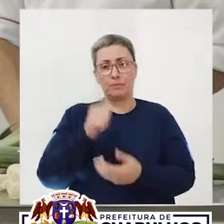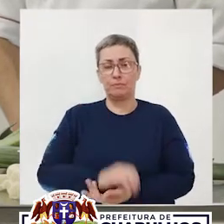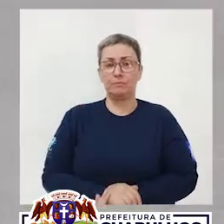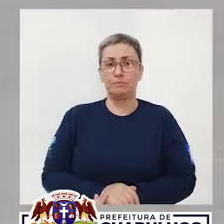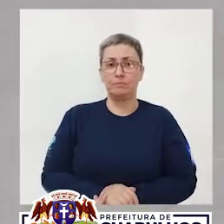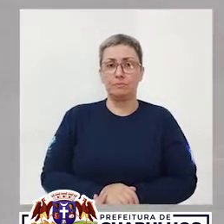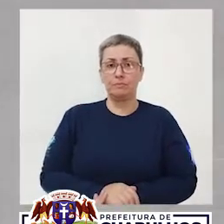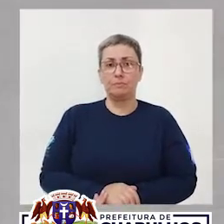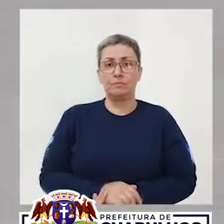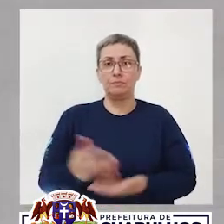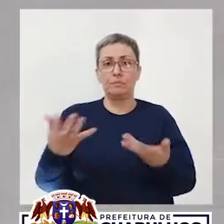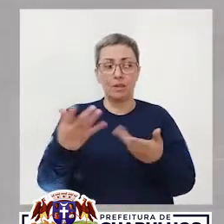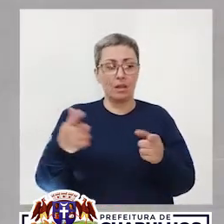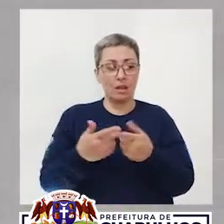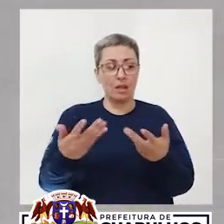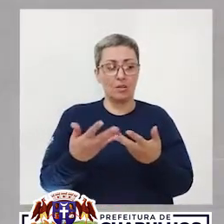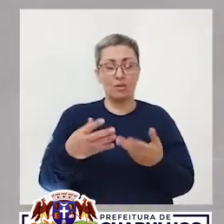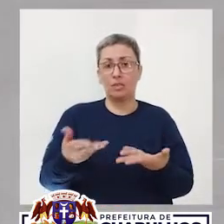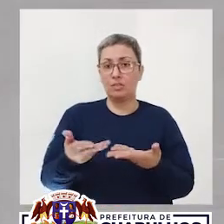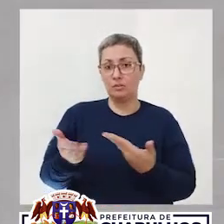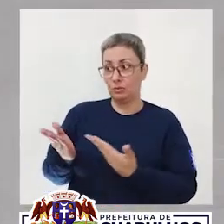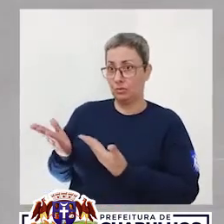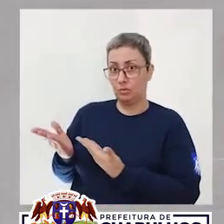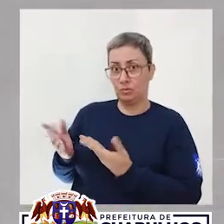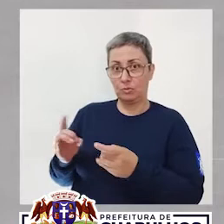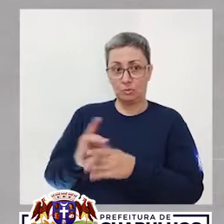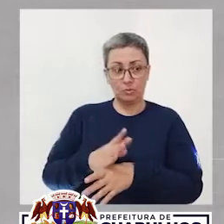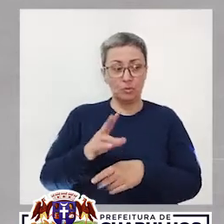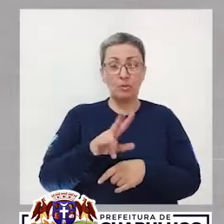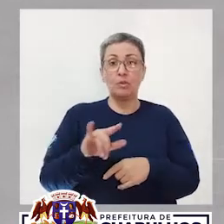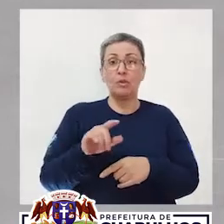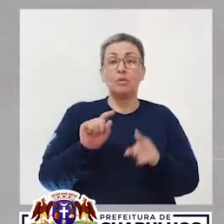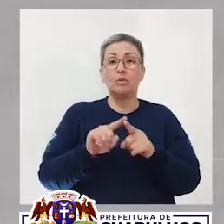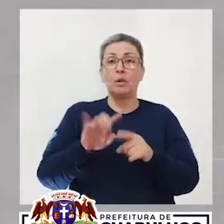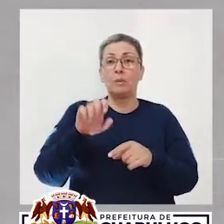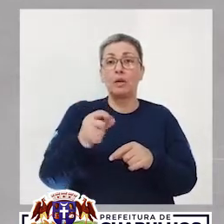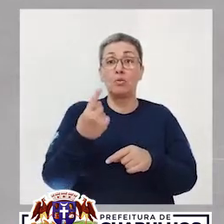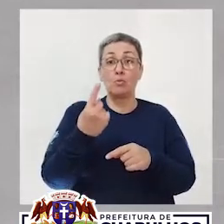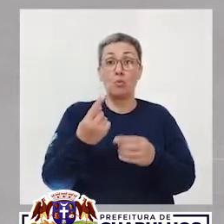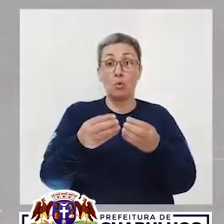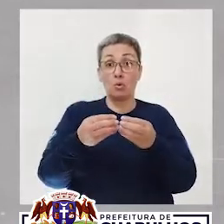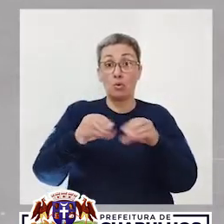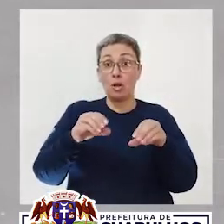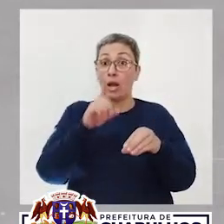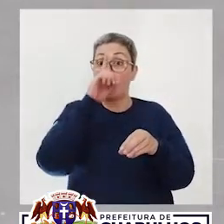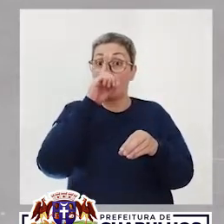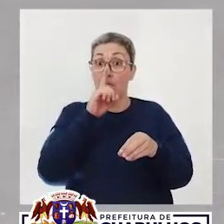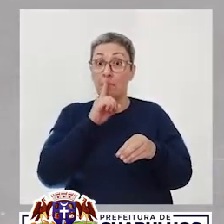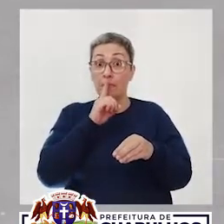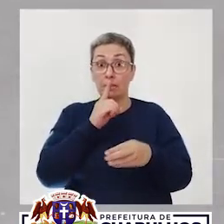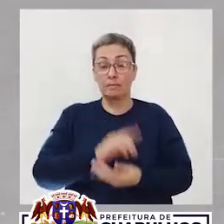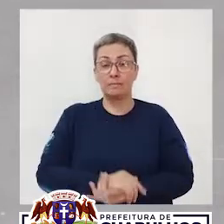melhor. Ó, agora já deu. Agora nós vamos pegar uma gema